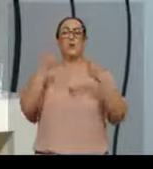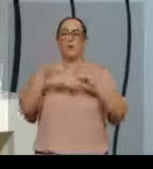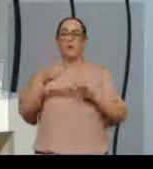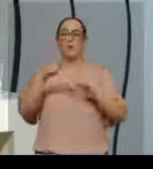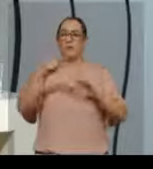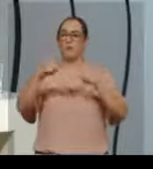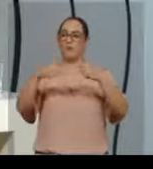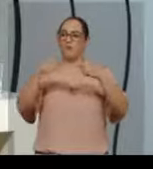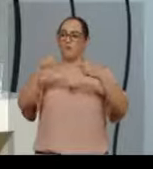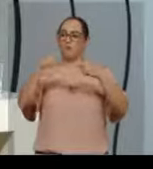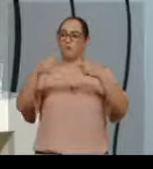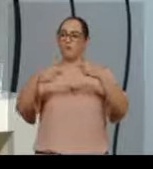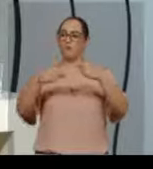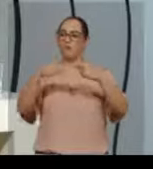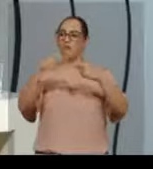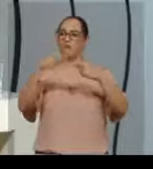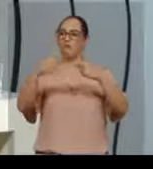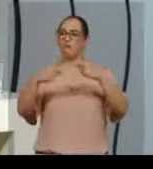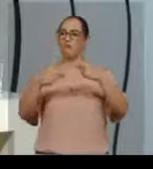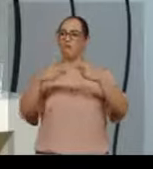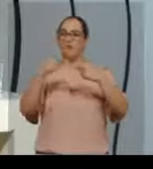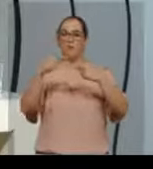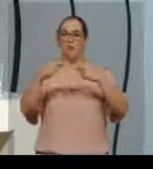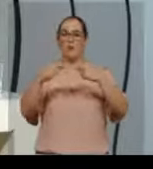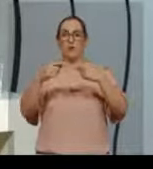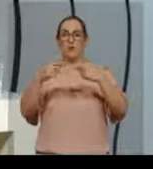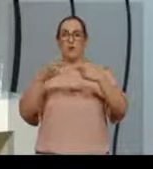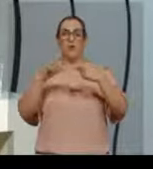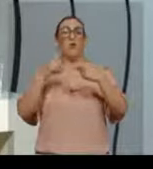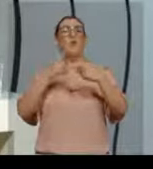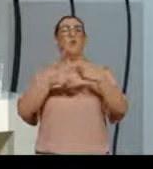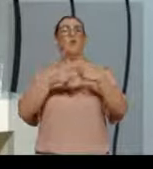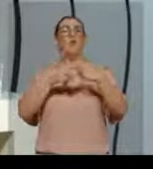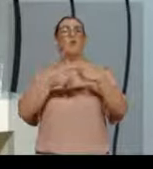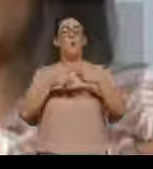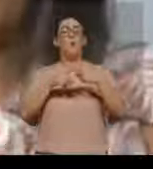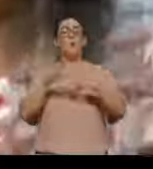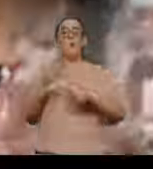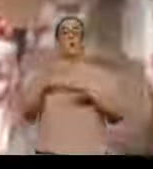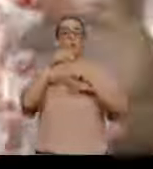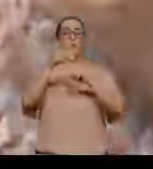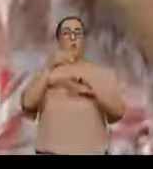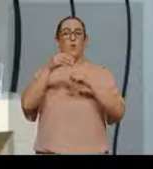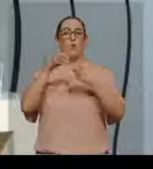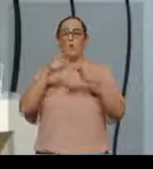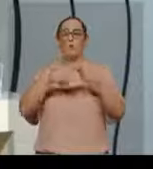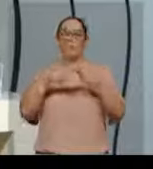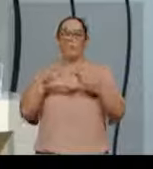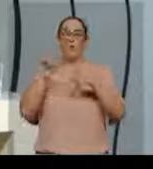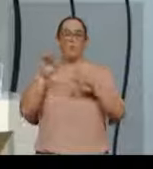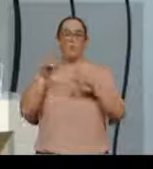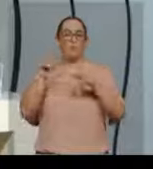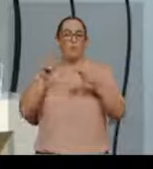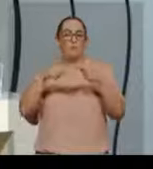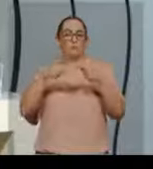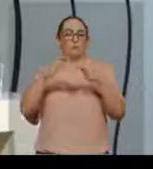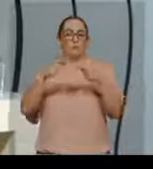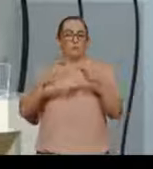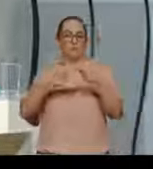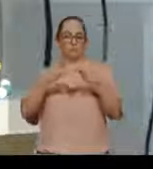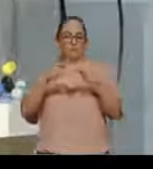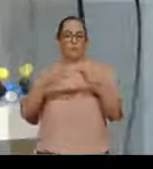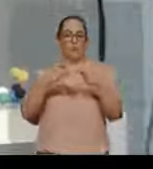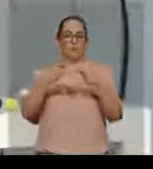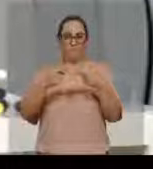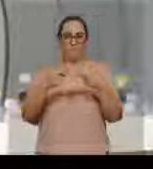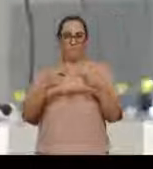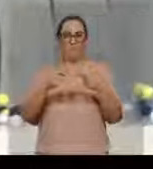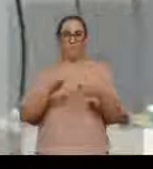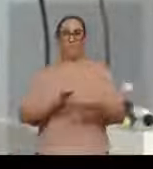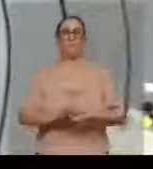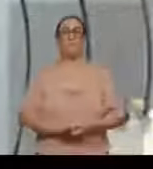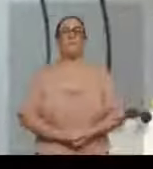outra substância, porque eu simplesmente rotacionei, ok? Então, voltando aqui no slide,